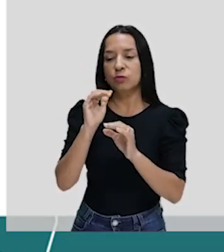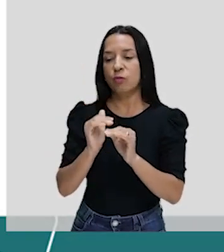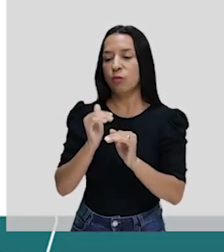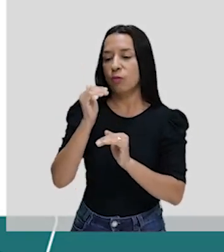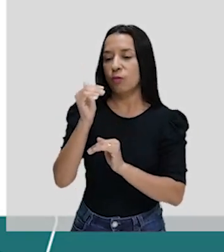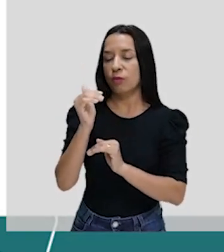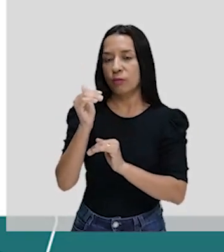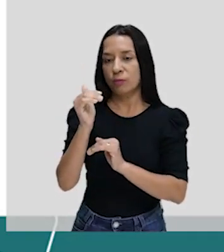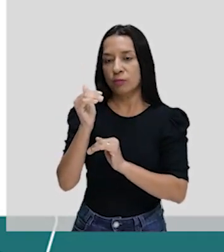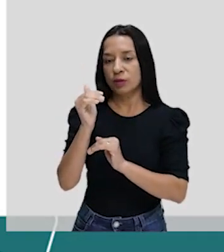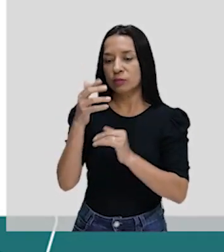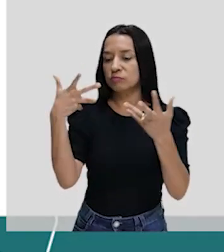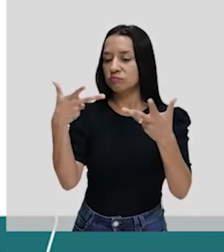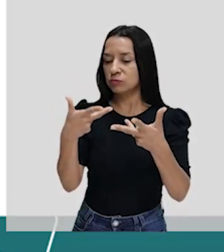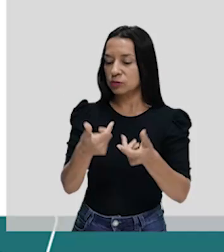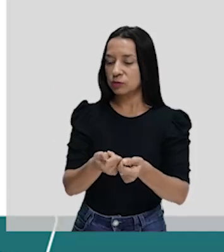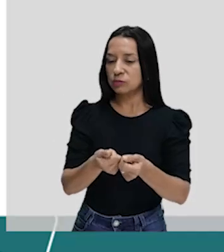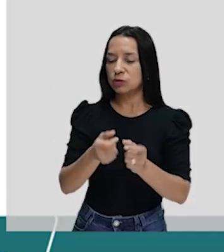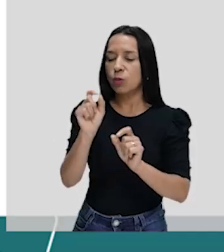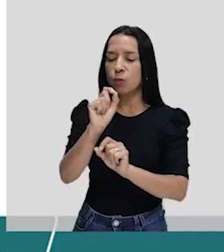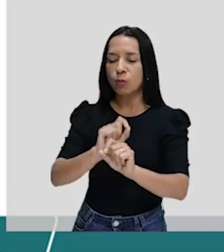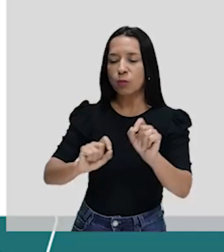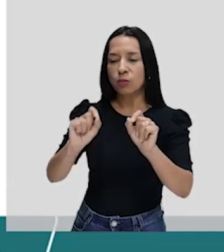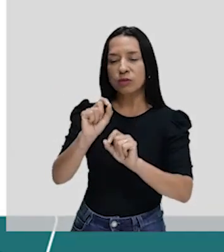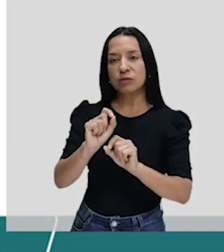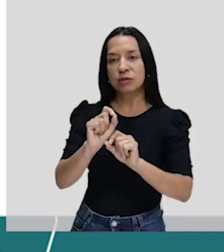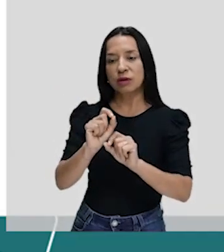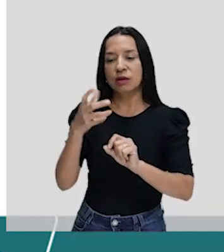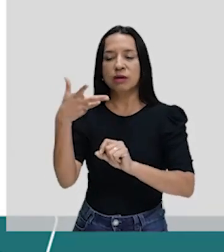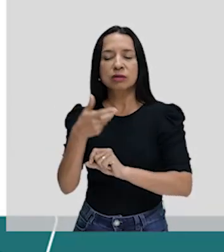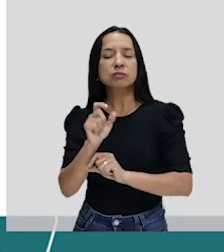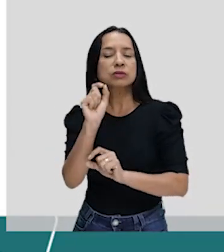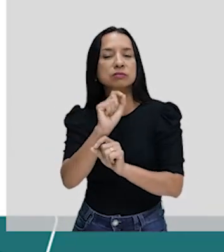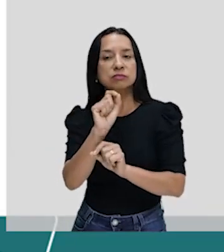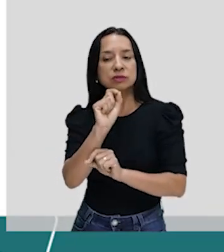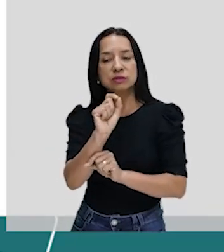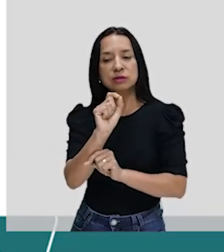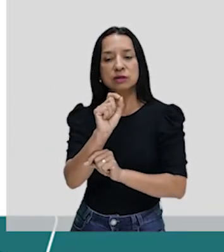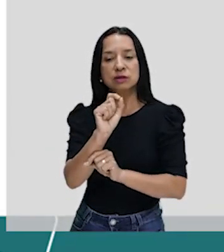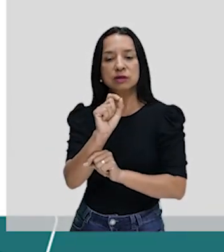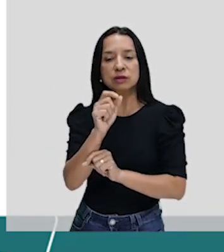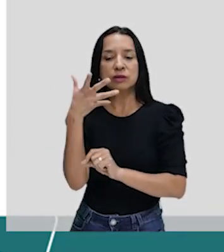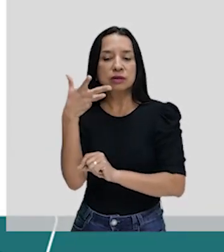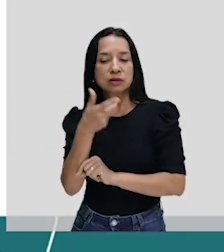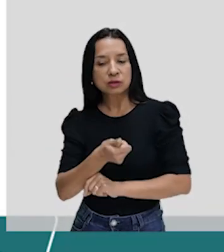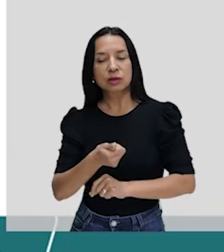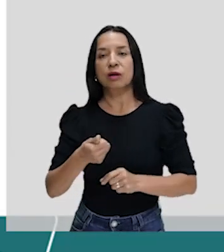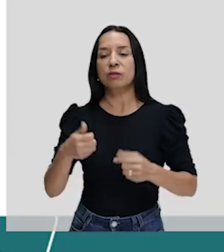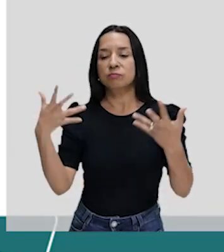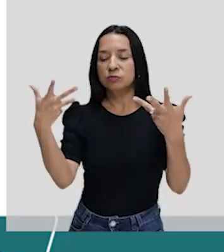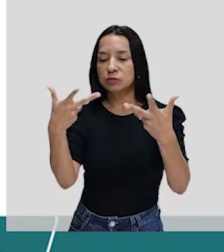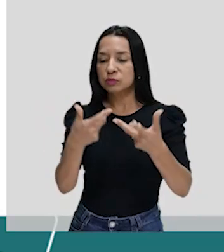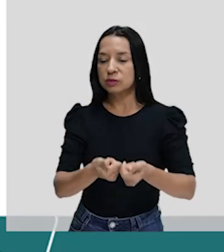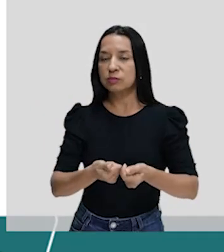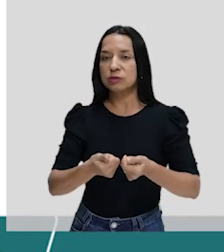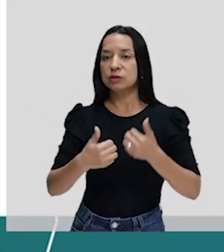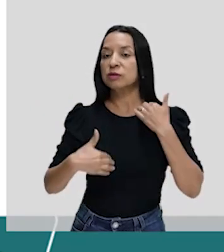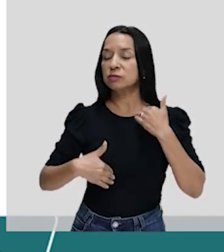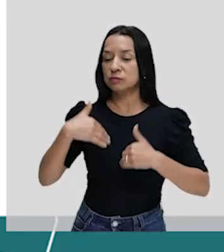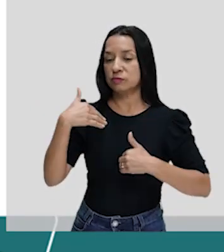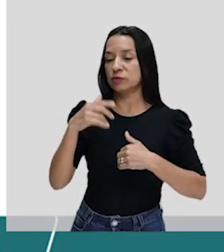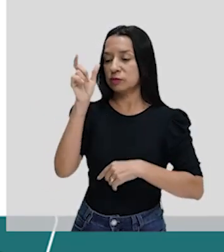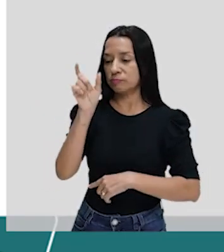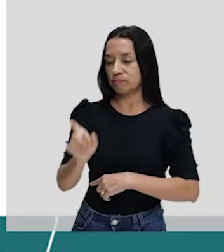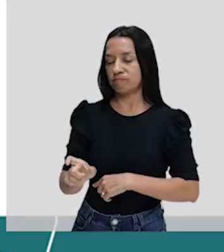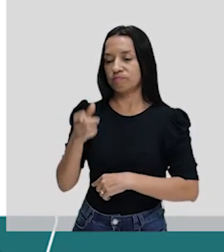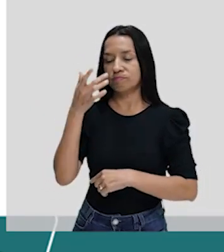do rendimento. Rendimento de quê, professor? Das capacidades físicas desse indivíduo. E quando eu